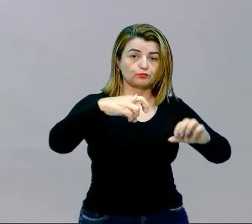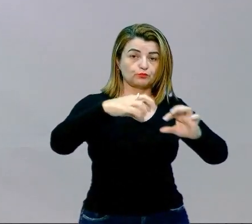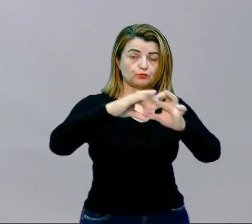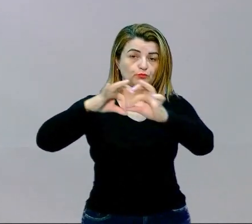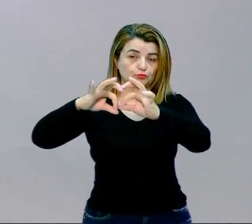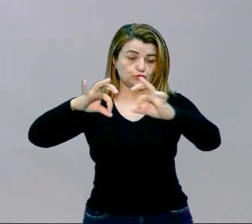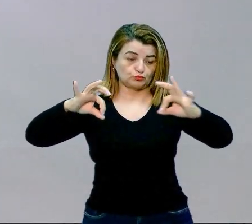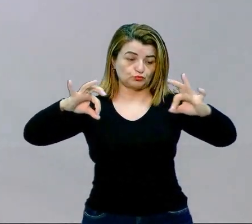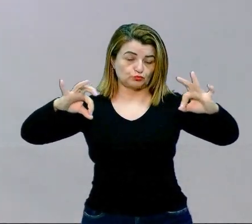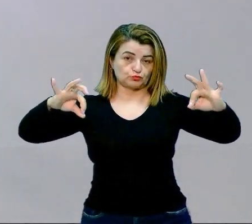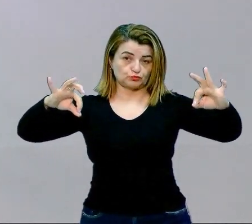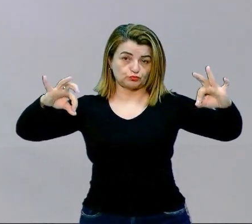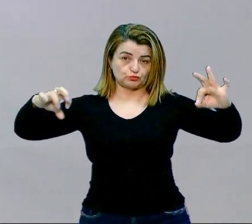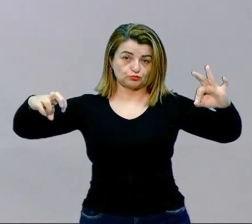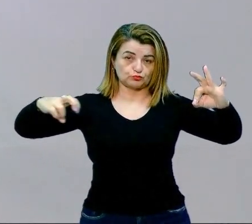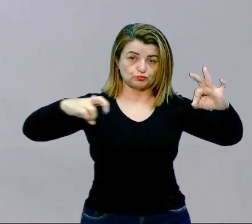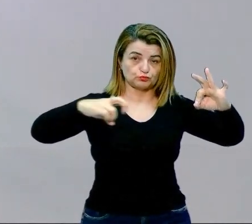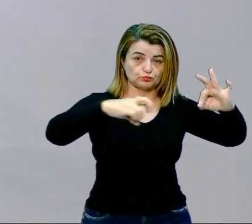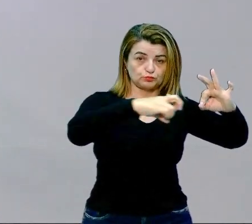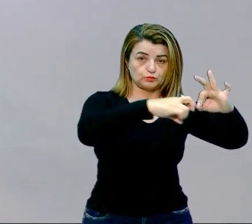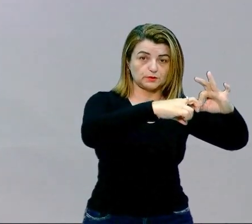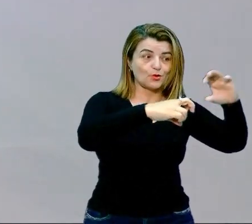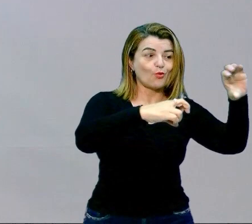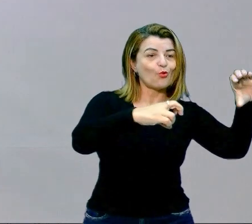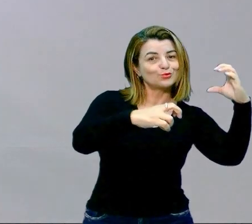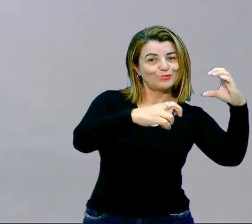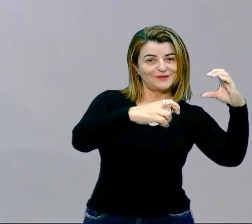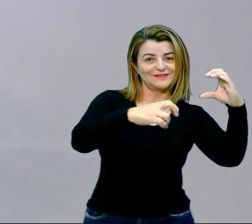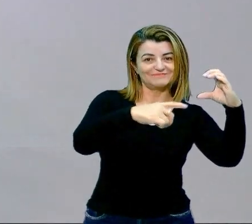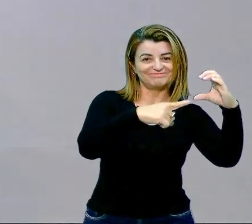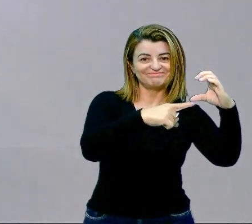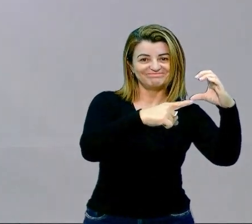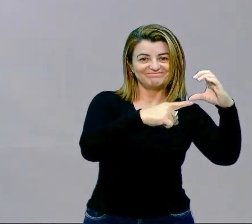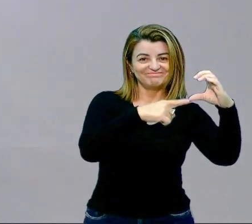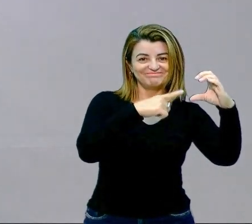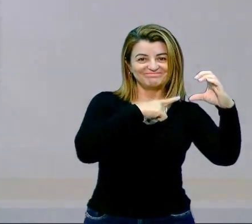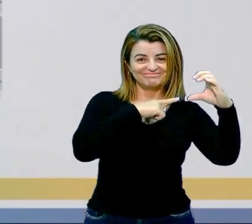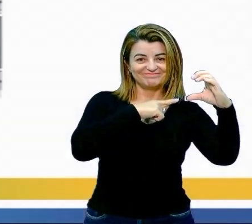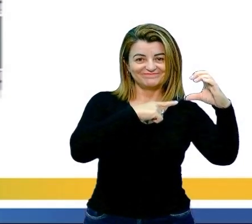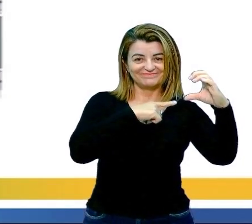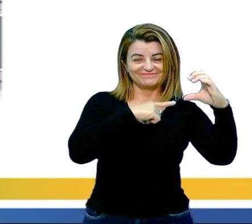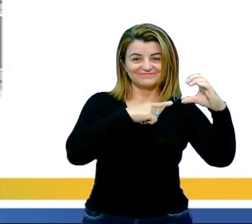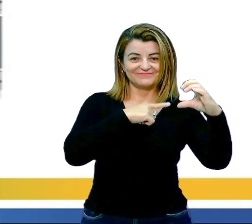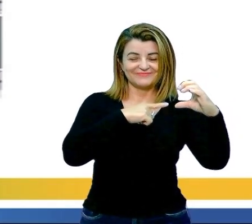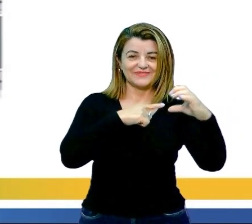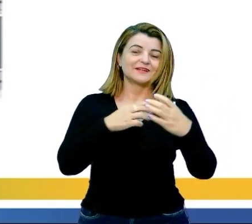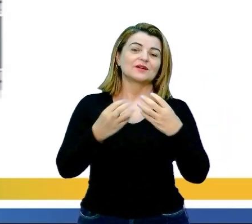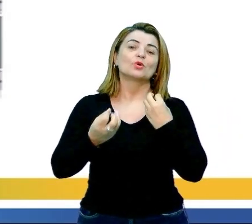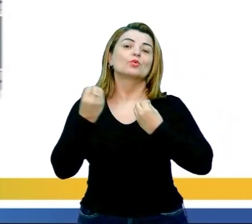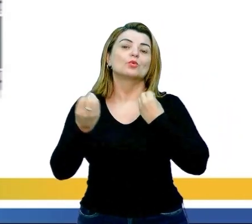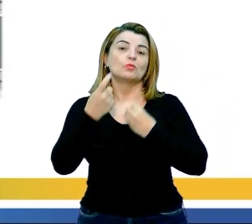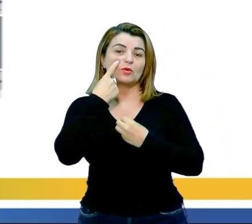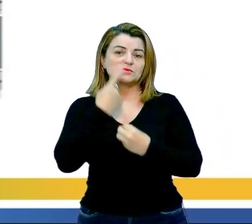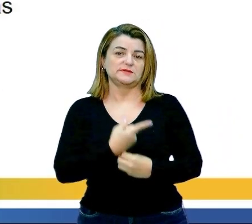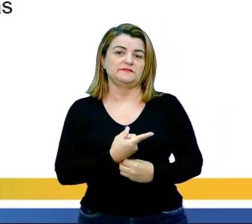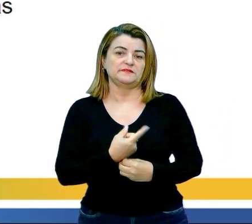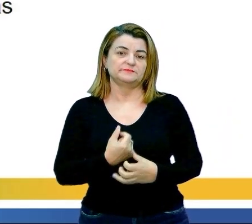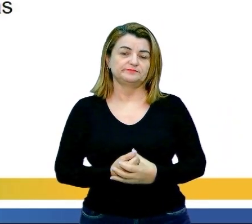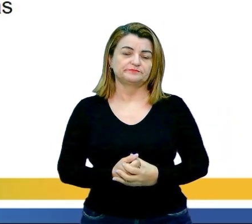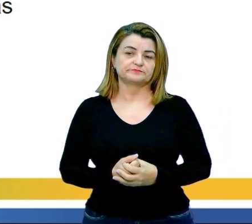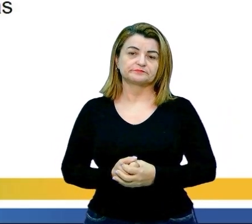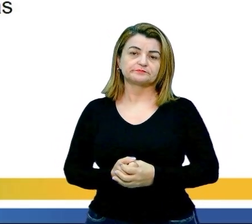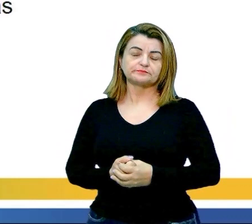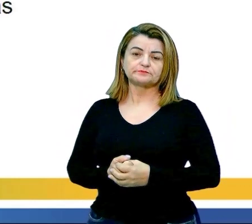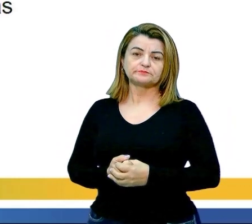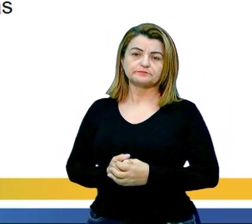metros ou quilômetro, você passa no outro. Então, a questão se direciona nesse sentido, ó. Olha aí. Então,